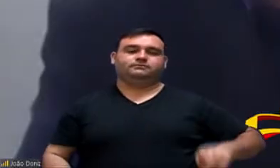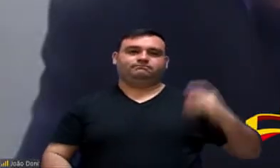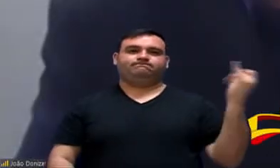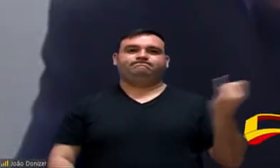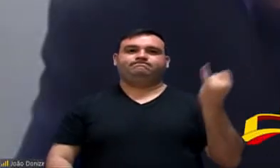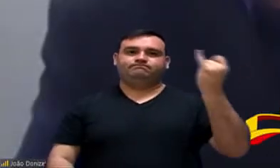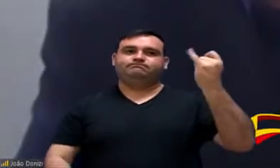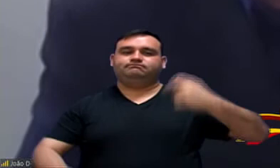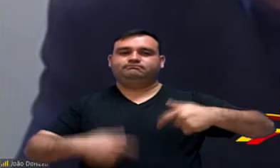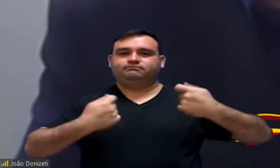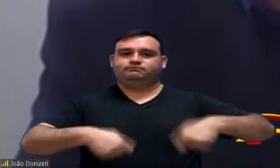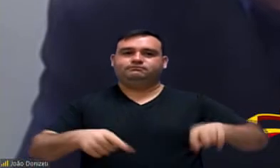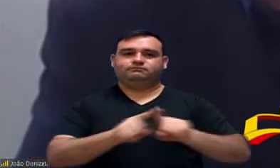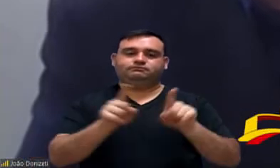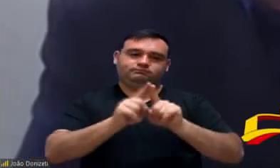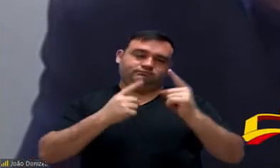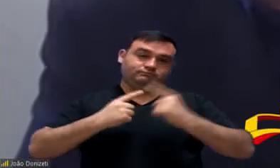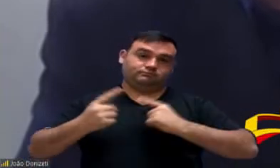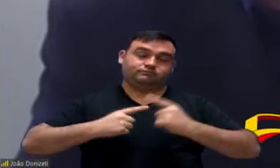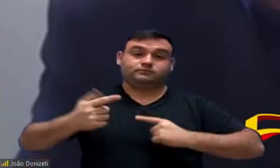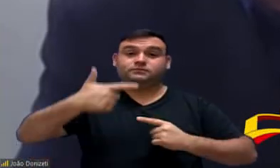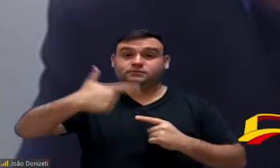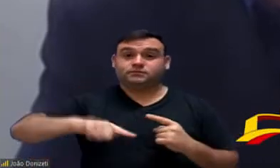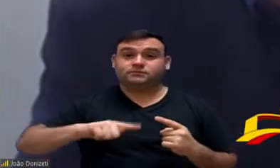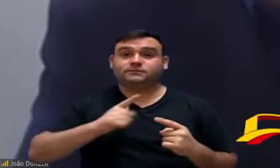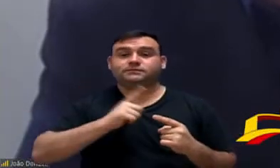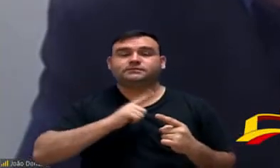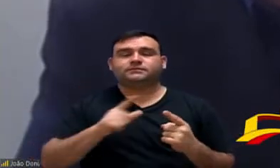importante, sim, que nós possamos colocar em discussão novamente